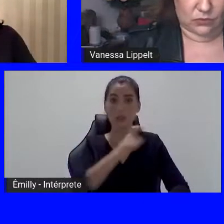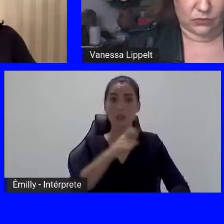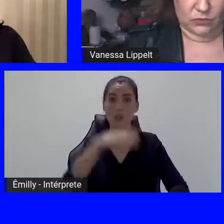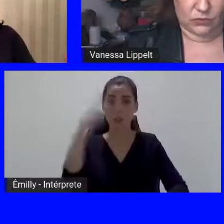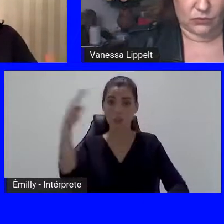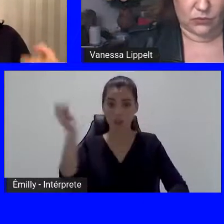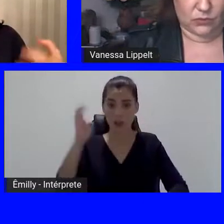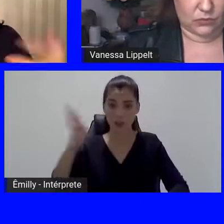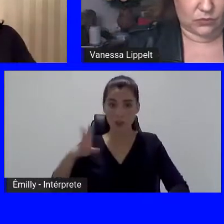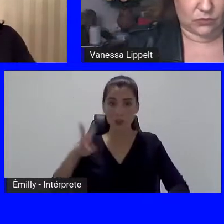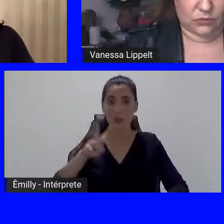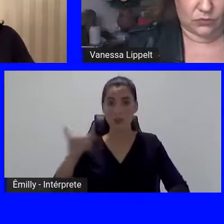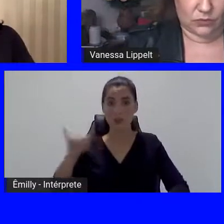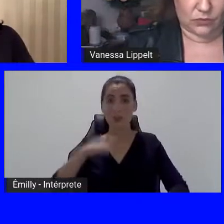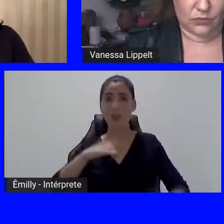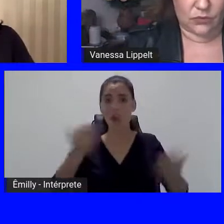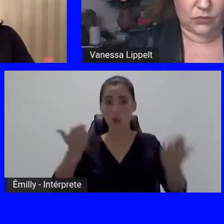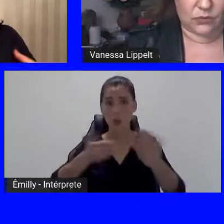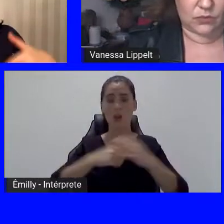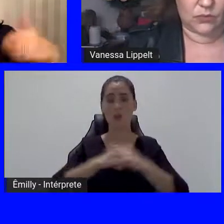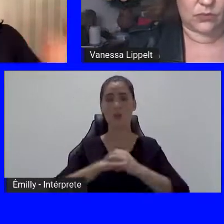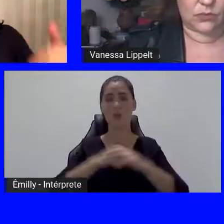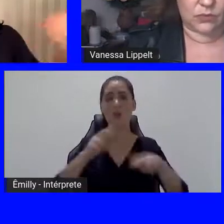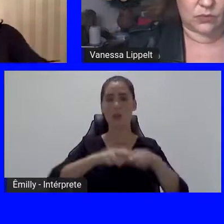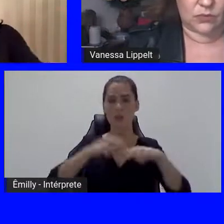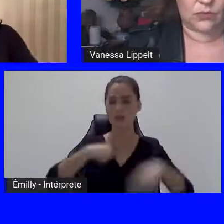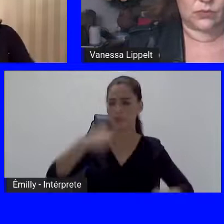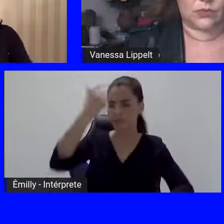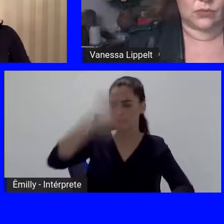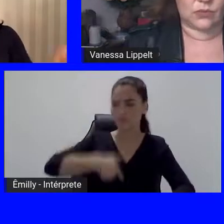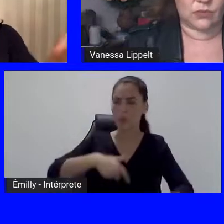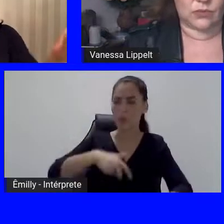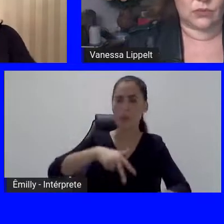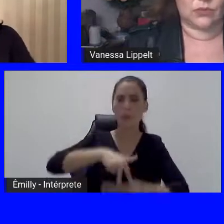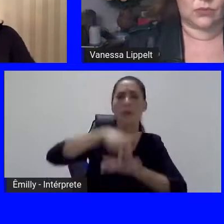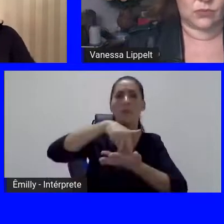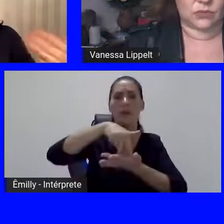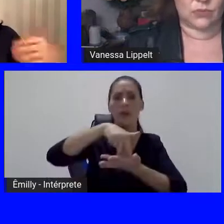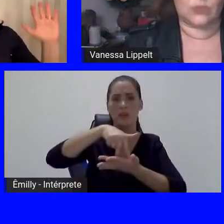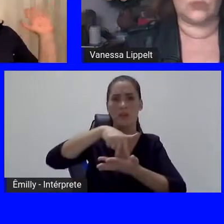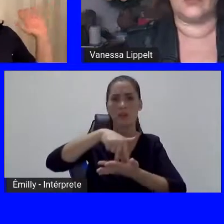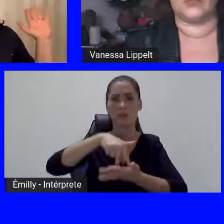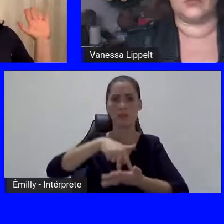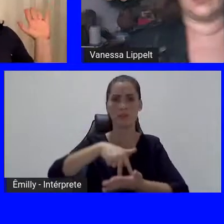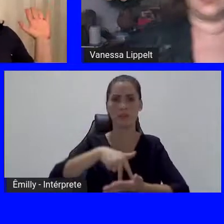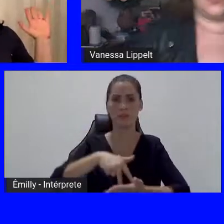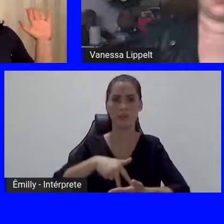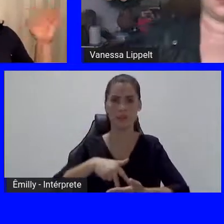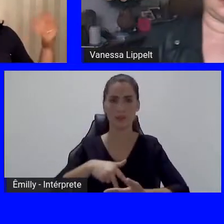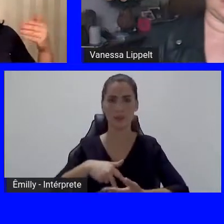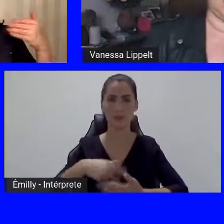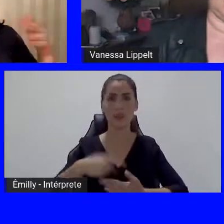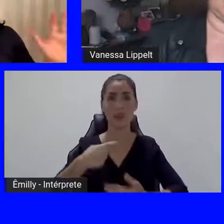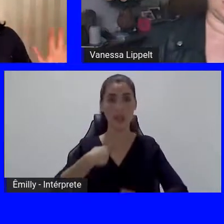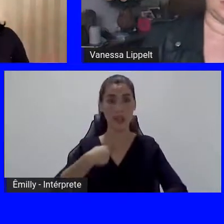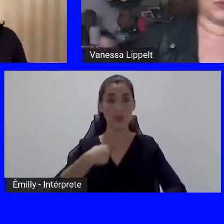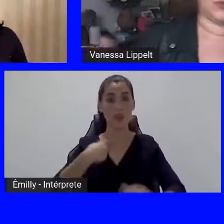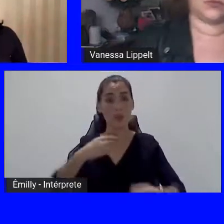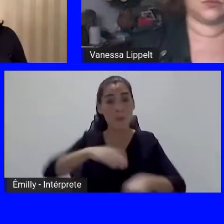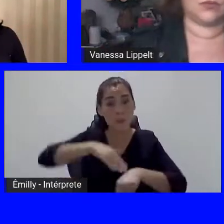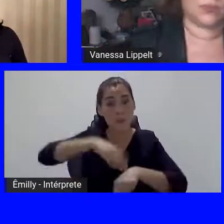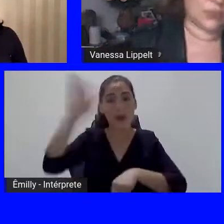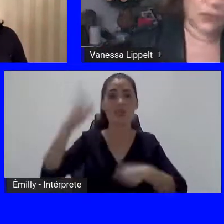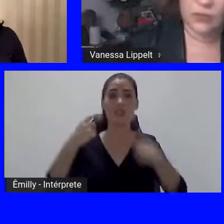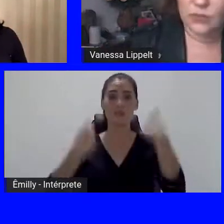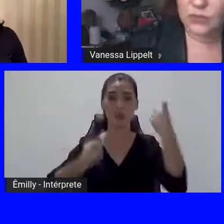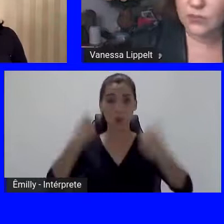sinto preparada de ser esse nome do centro. Eu estou mais preocupada de ser o nome do centro do que propriamente com o meu partido. Meu partido já